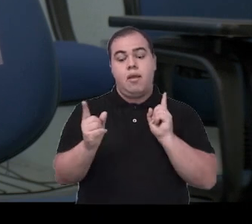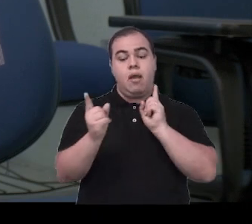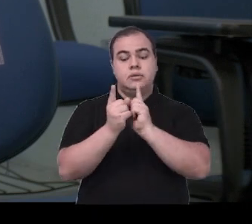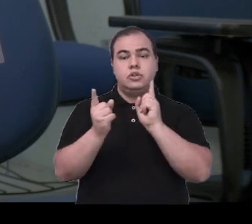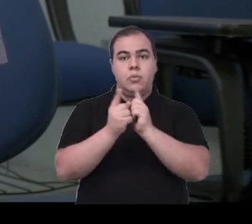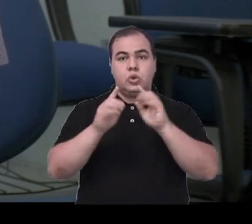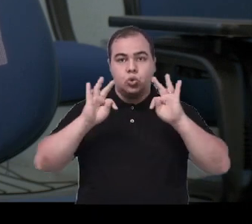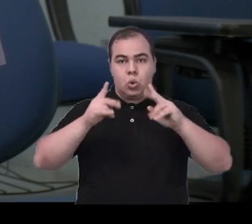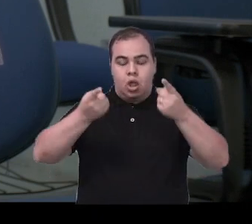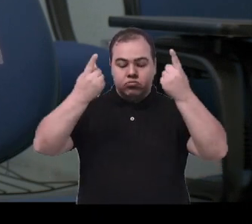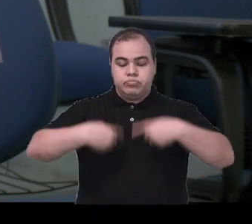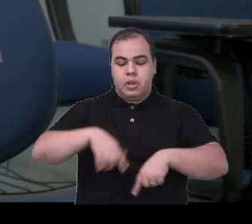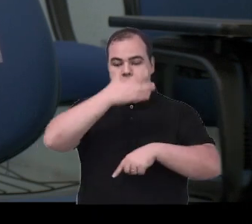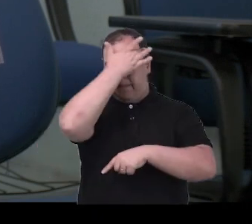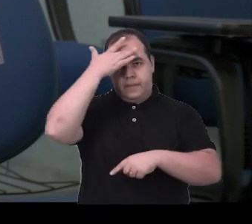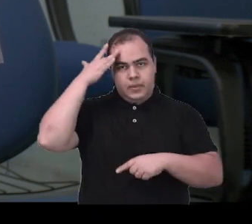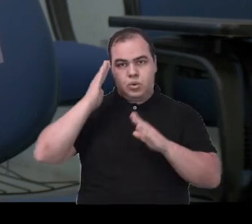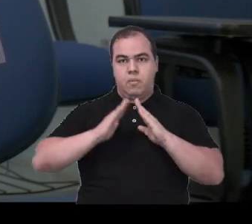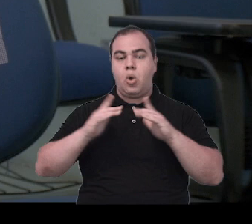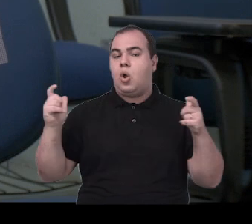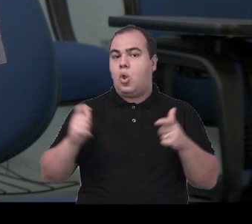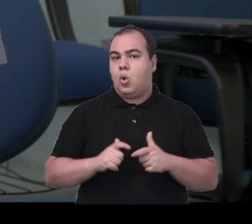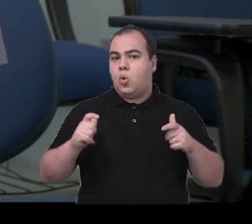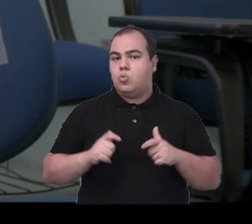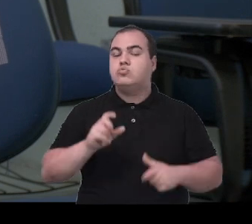atenção integral no território onde a pessoa vive,